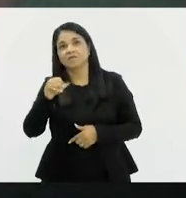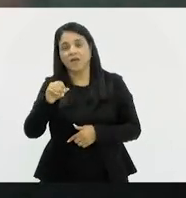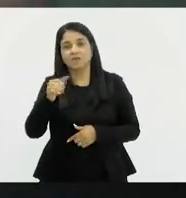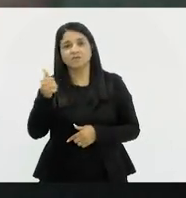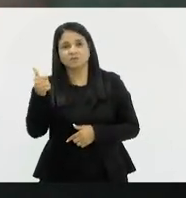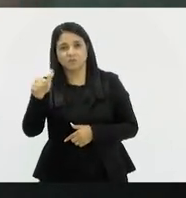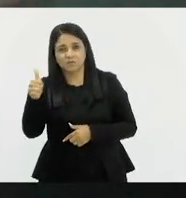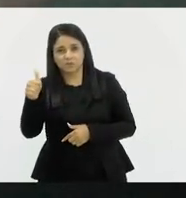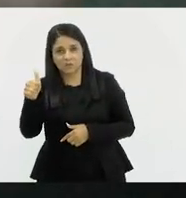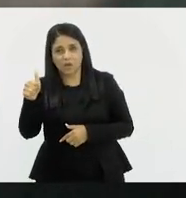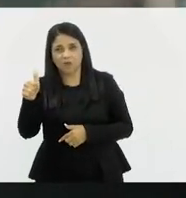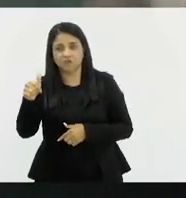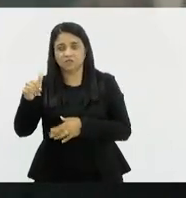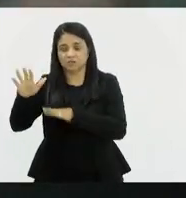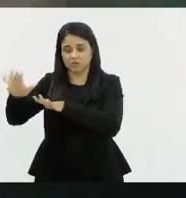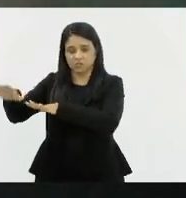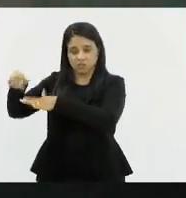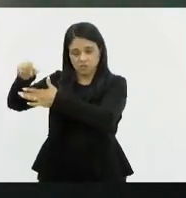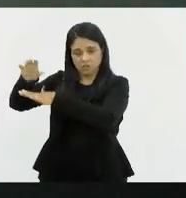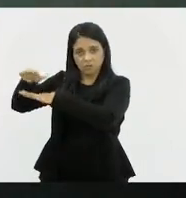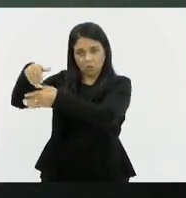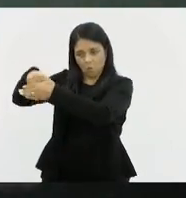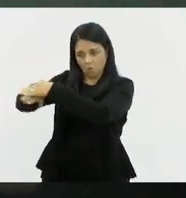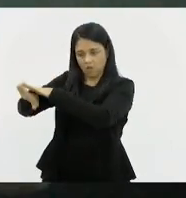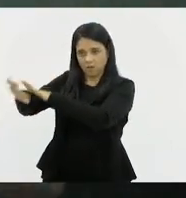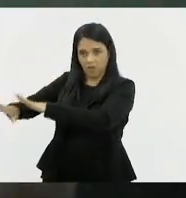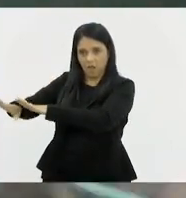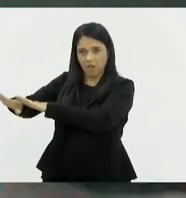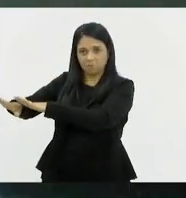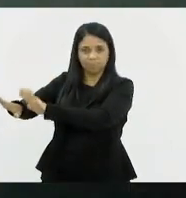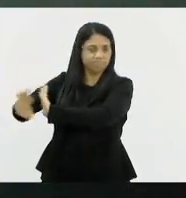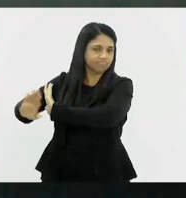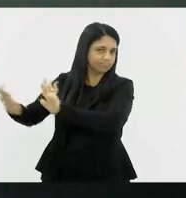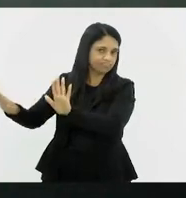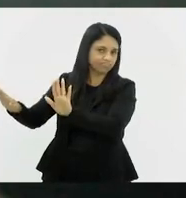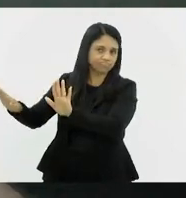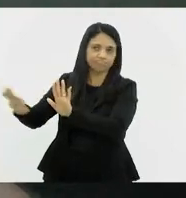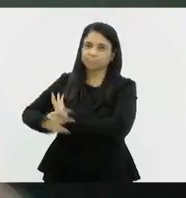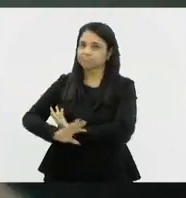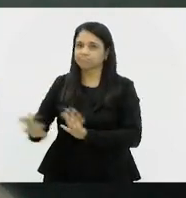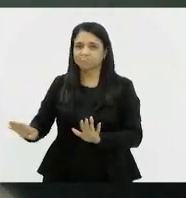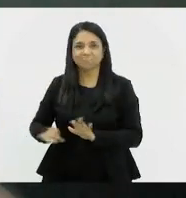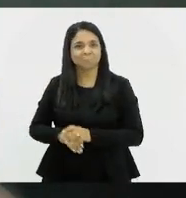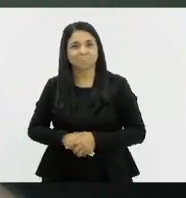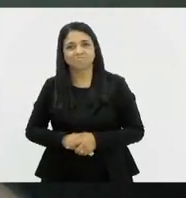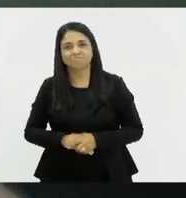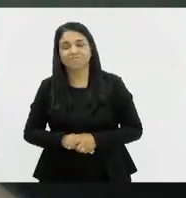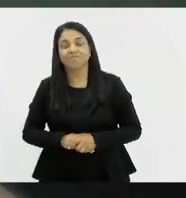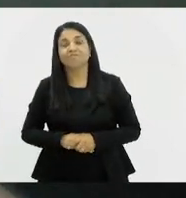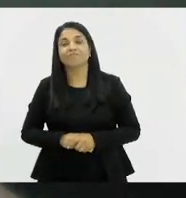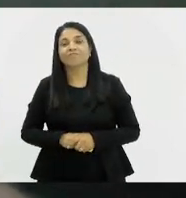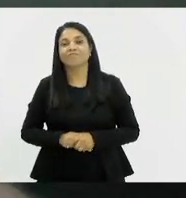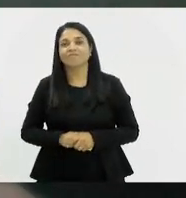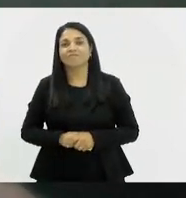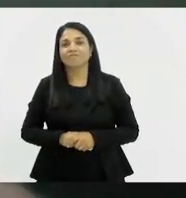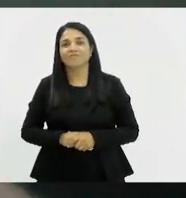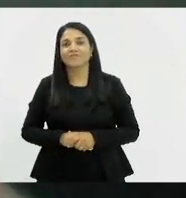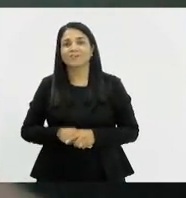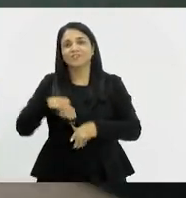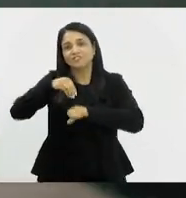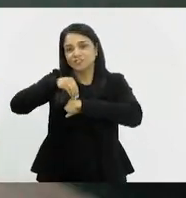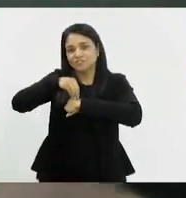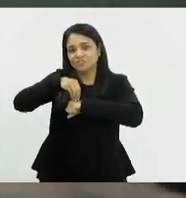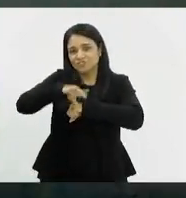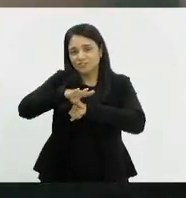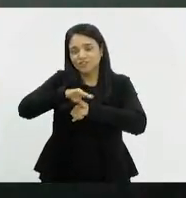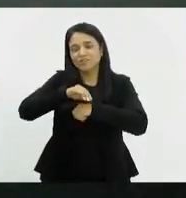no berço e deixa ele dormir até no outro dia, tá bom? Próximo. Então, dicas inúmeras